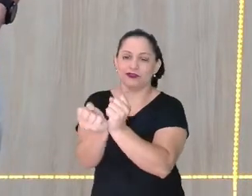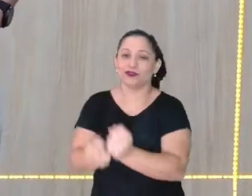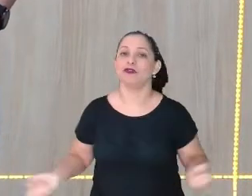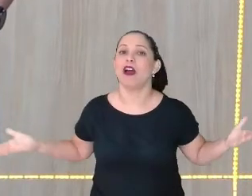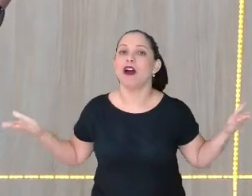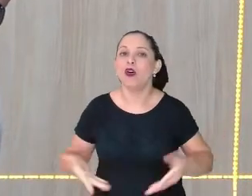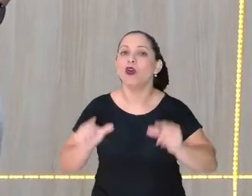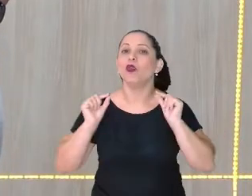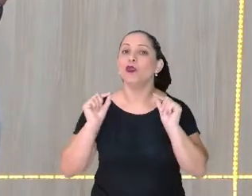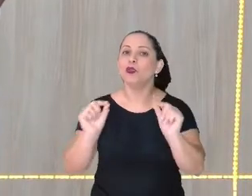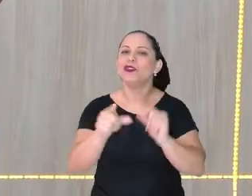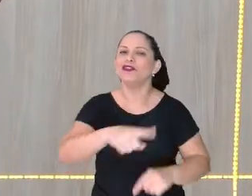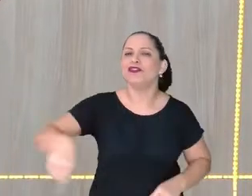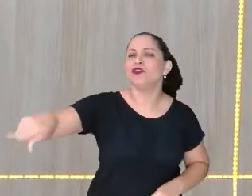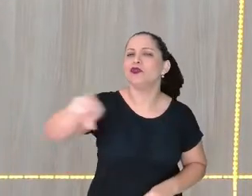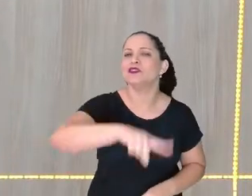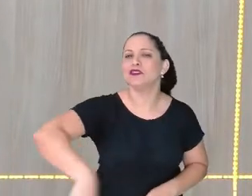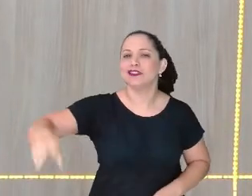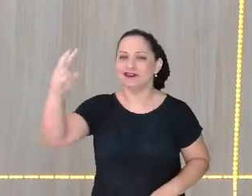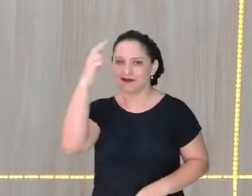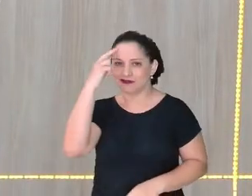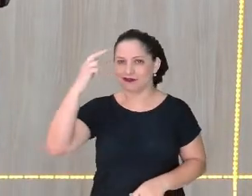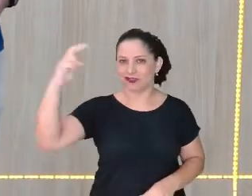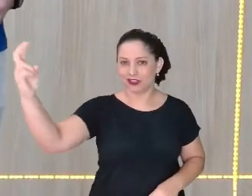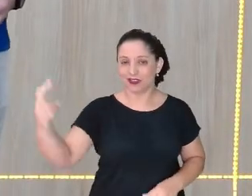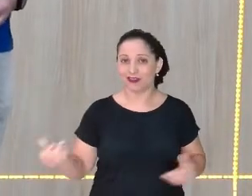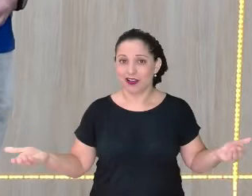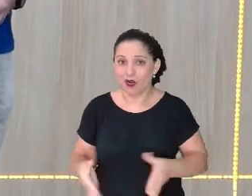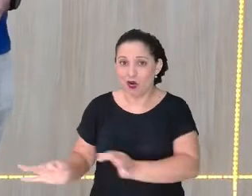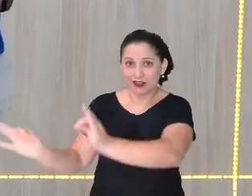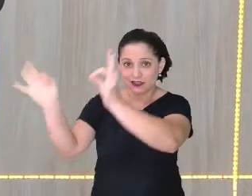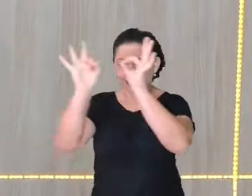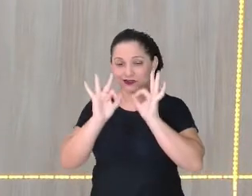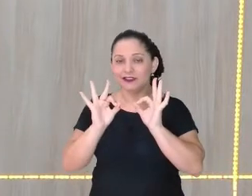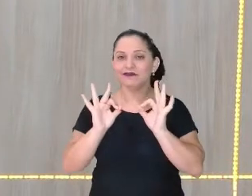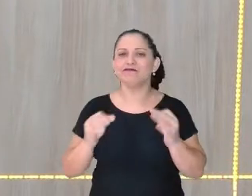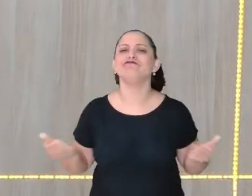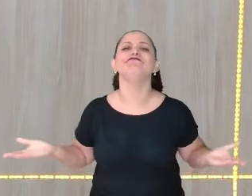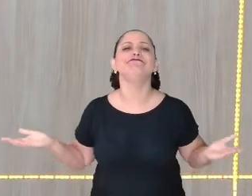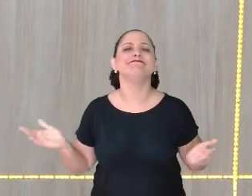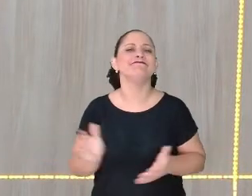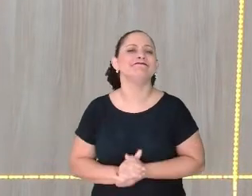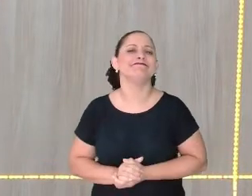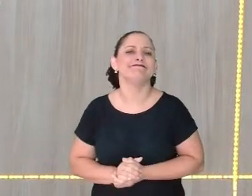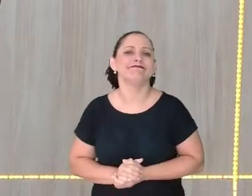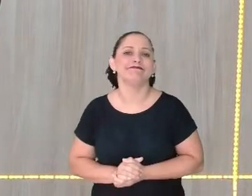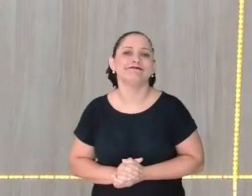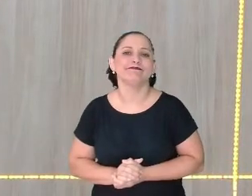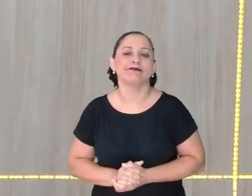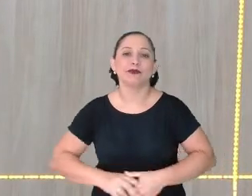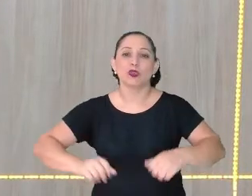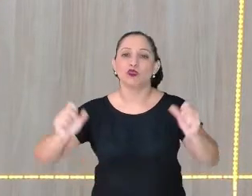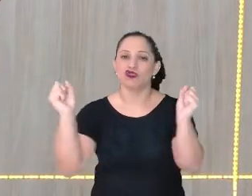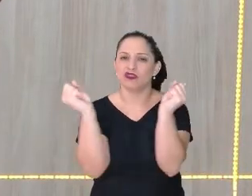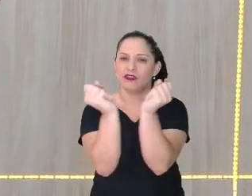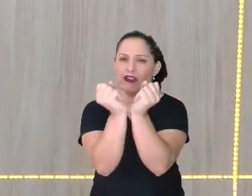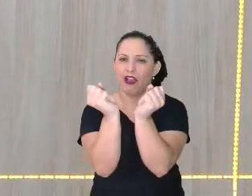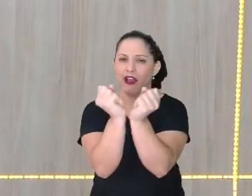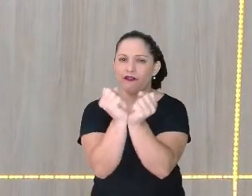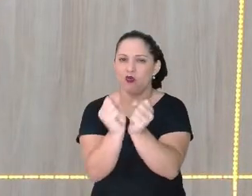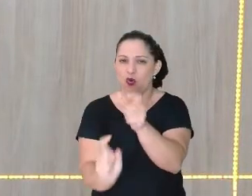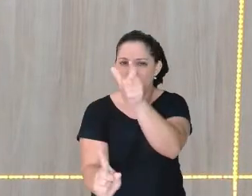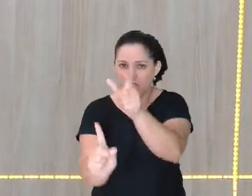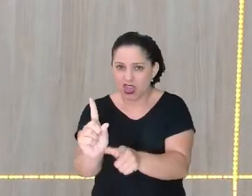Meu povo bonito, inteligente que está acompanhando nossa aula de agora. O escravo